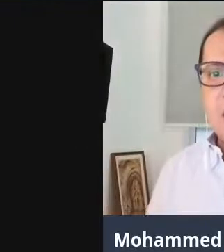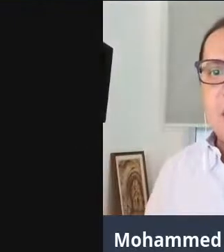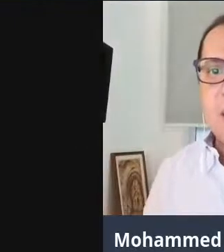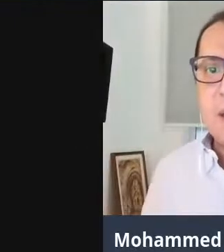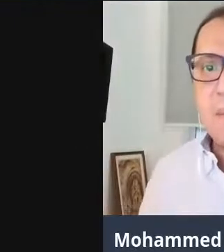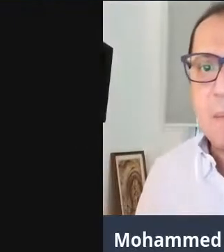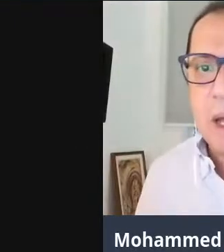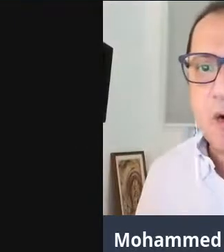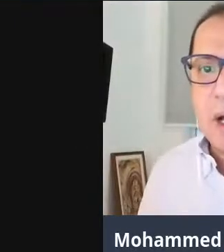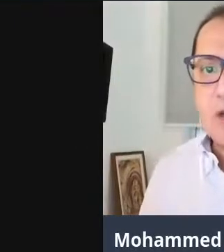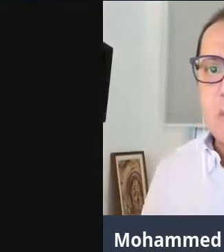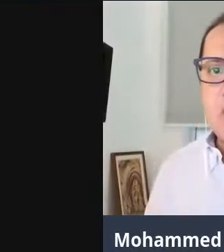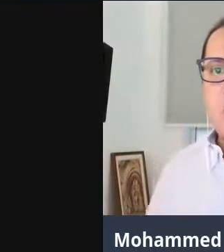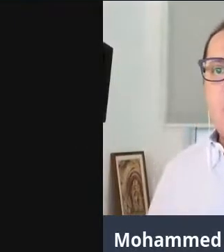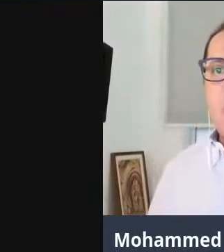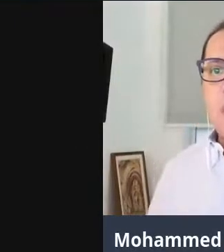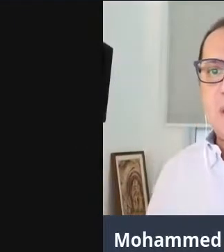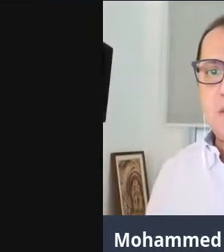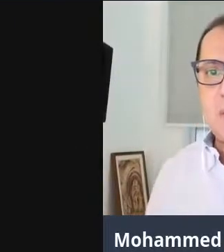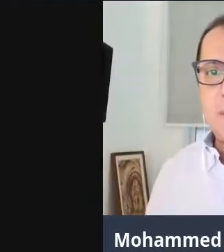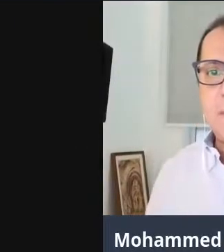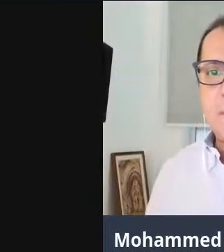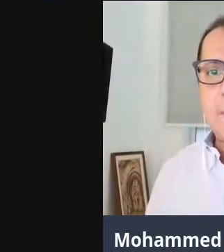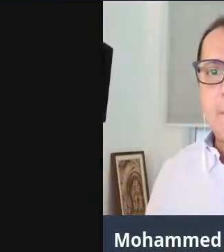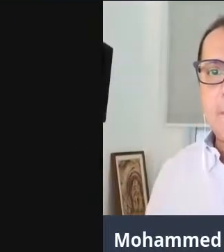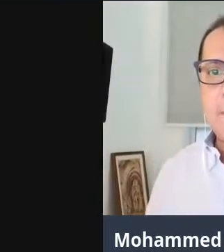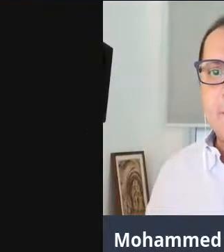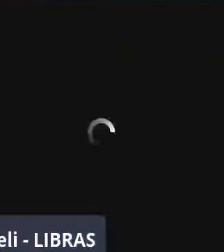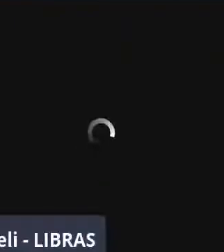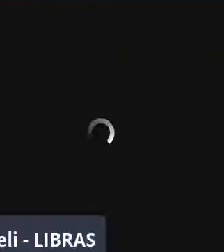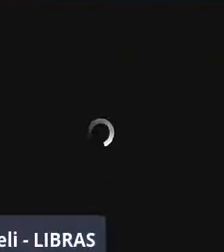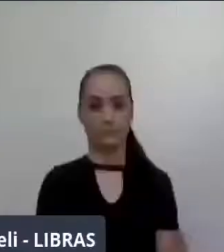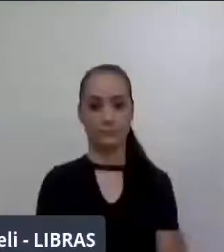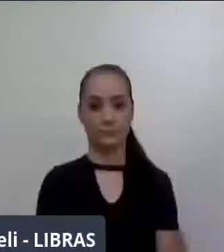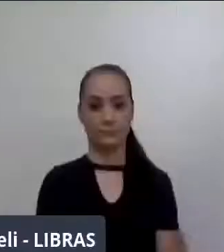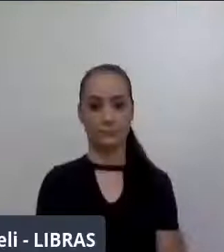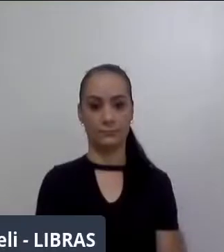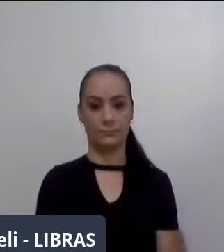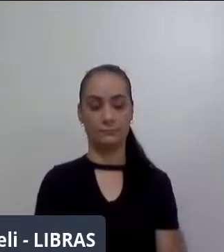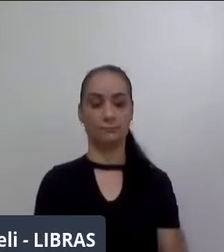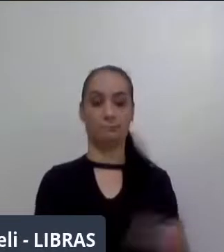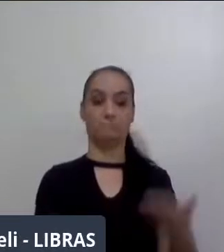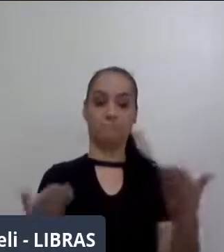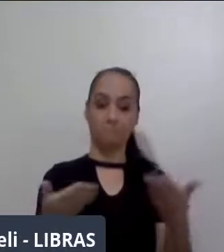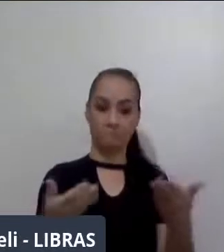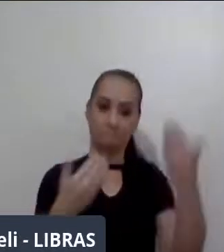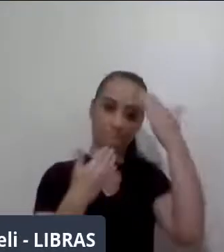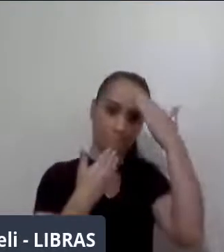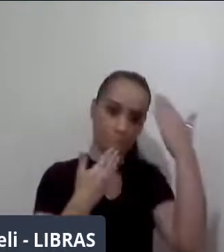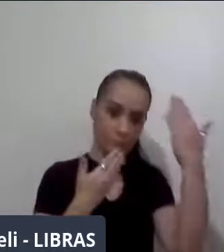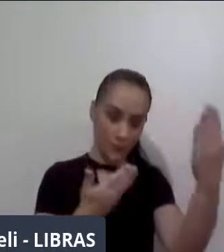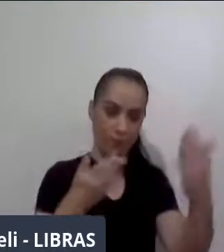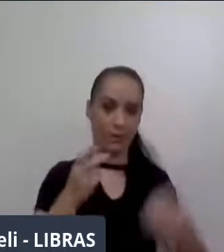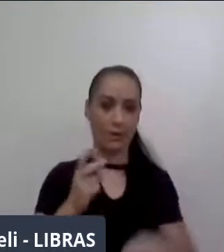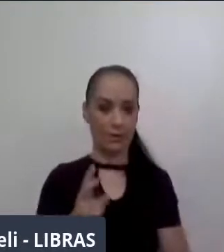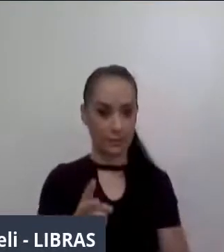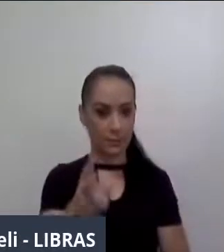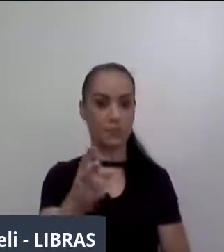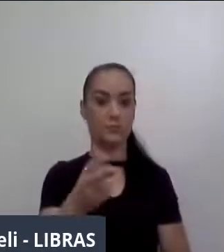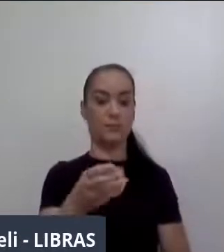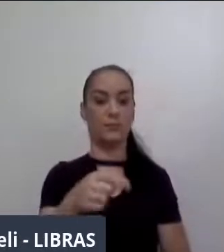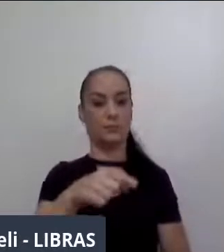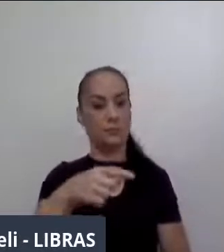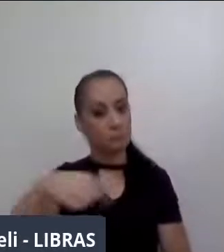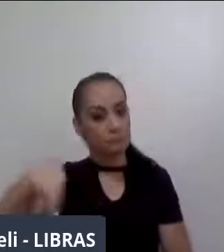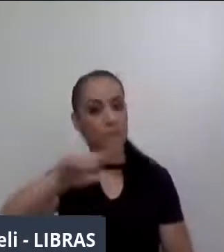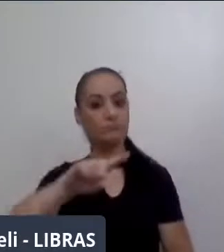ter me alongado mais do que o permitido. Os cumprimentos, como sempre. De fato, você esteve aqui num